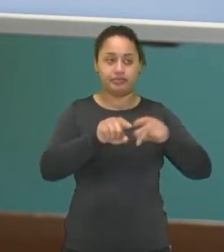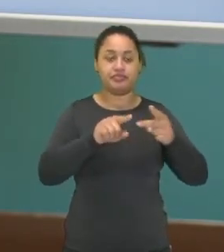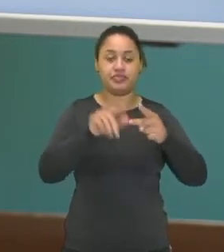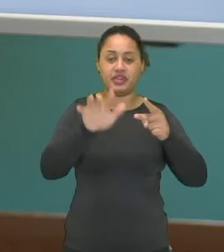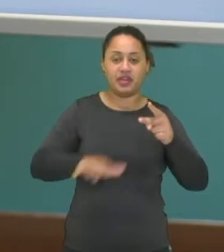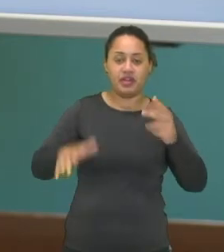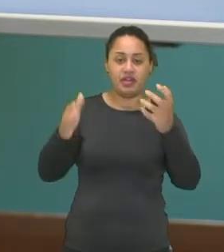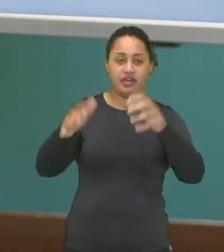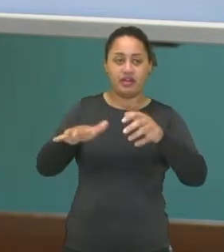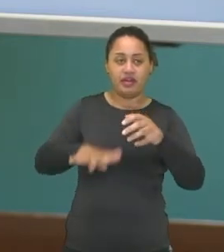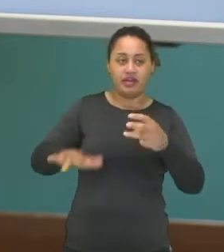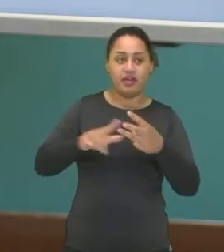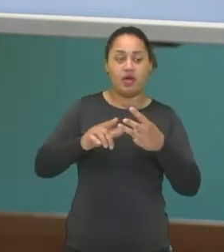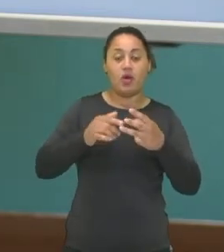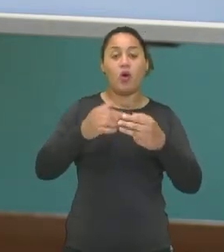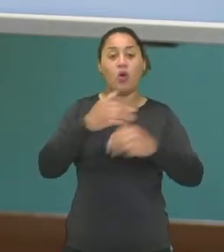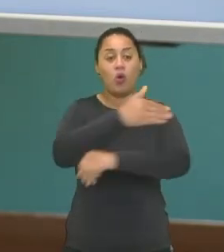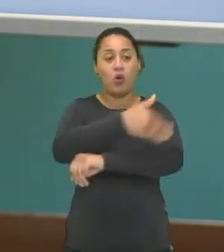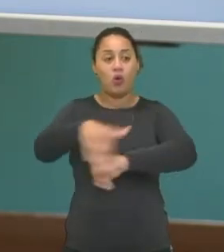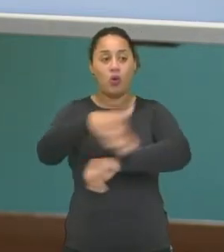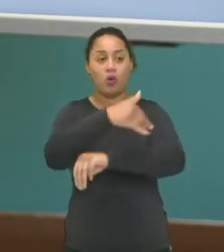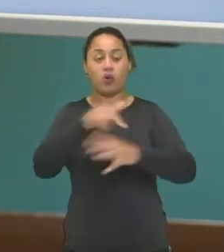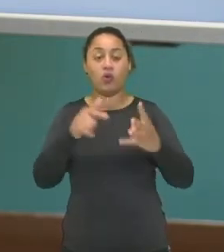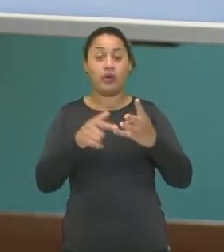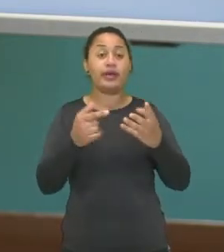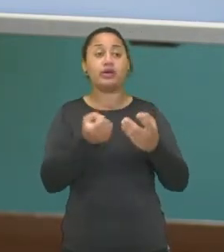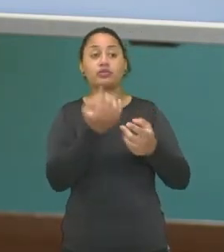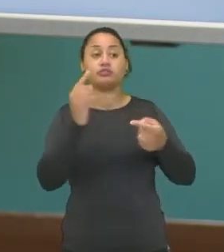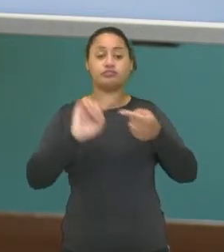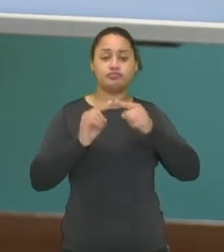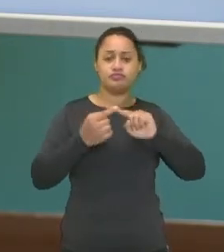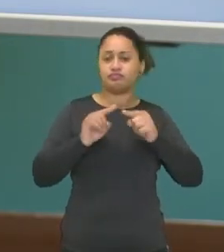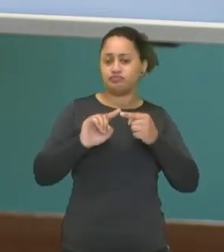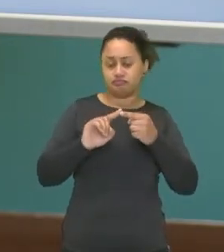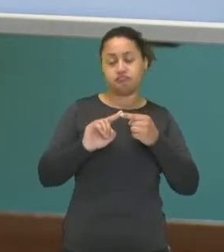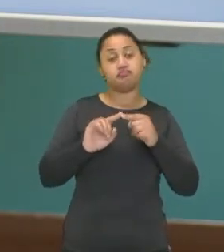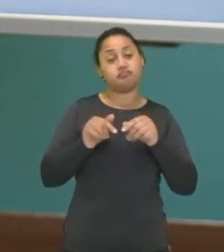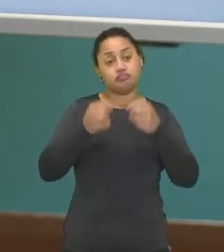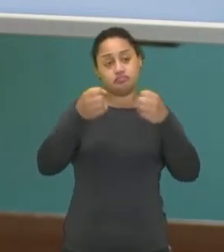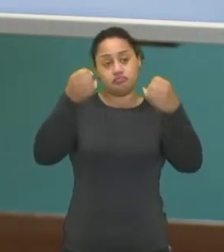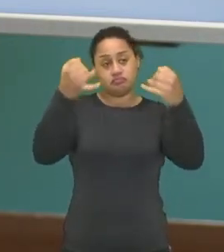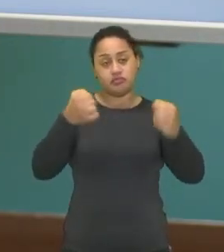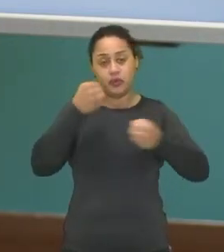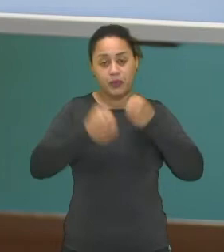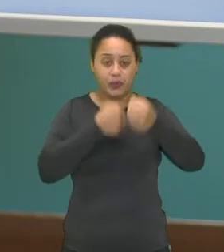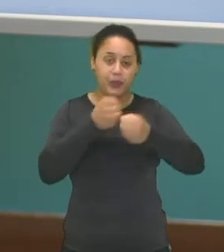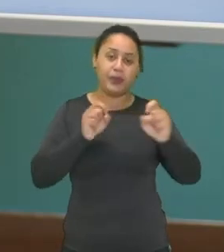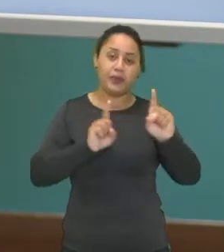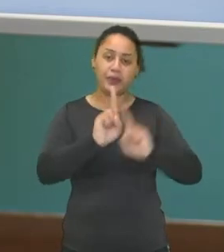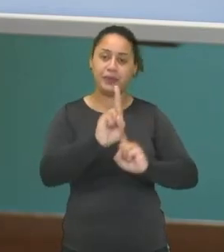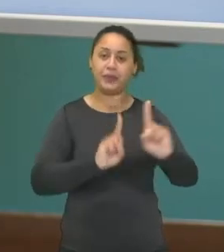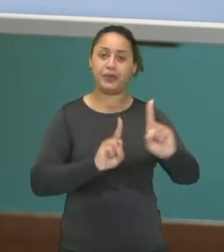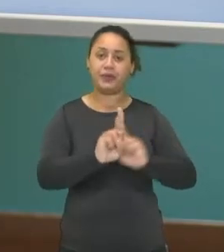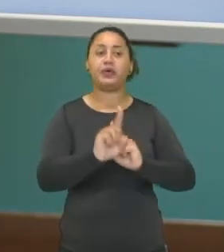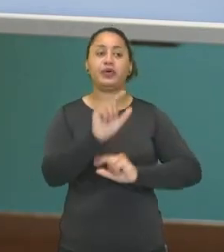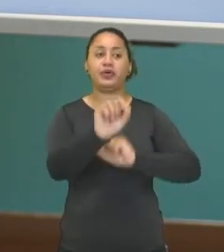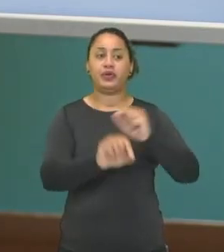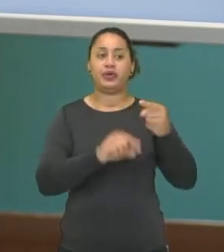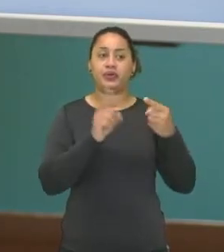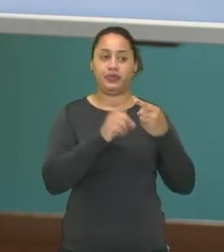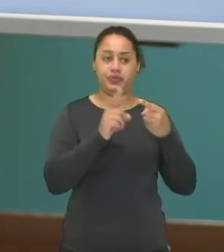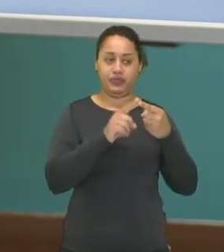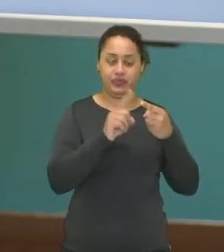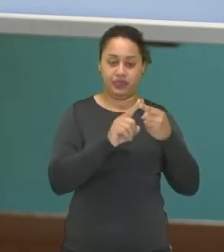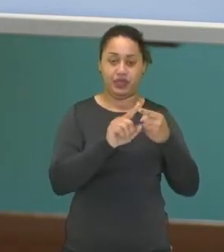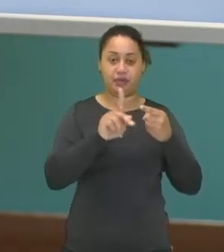campo, provas de rua e provas combinadas. Como estamos falando de corridas, a gente vai tratar das provas